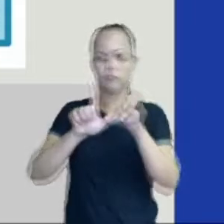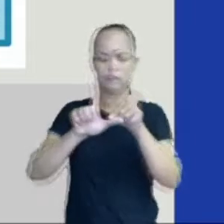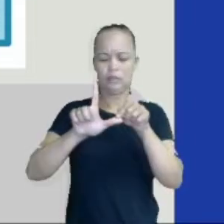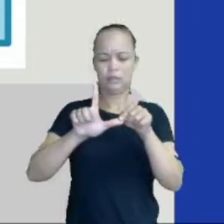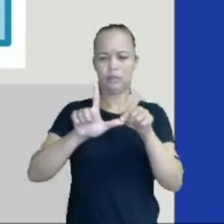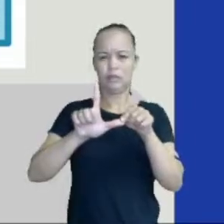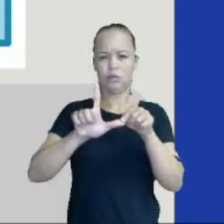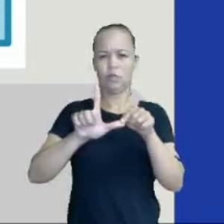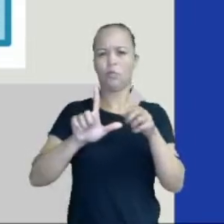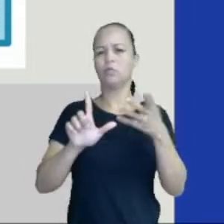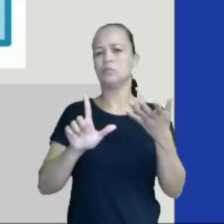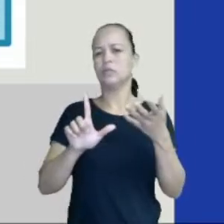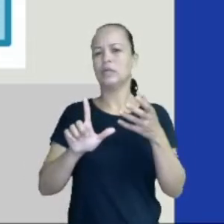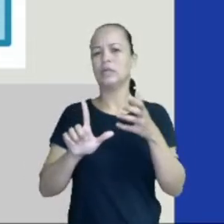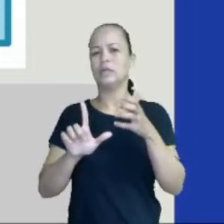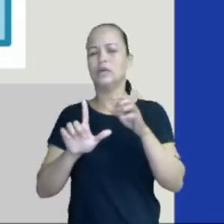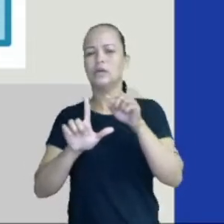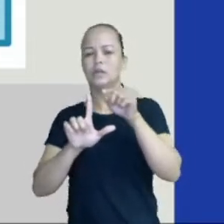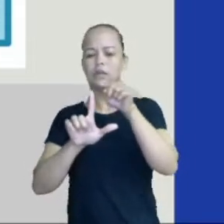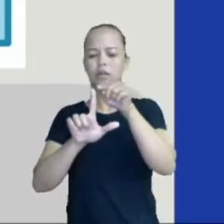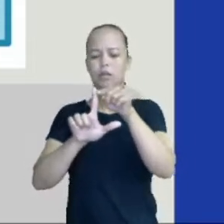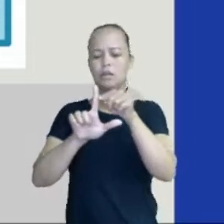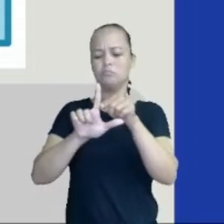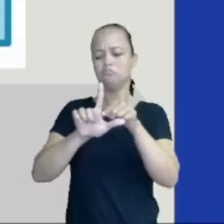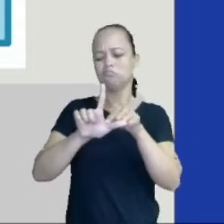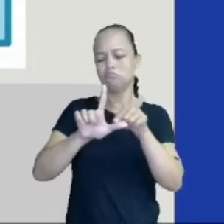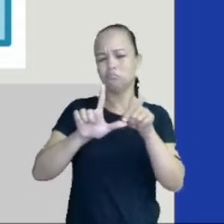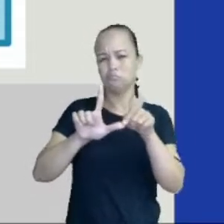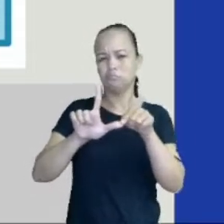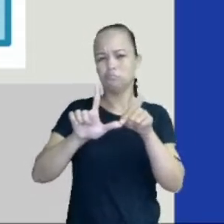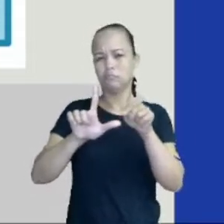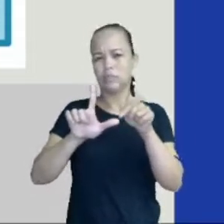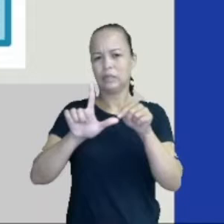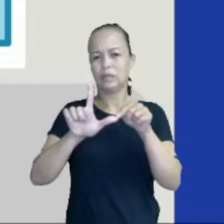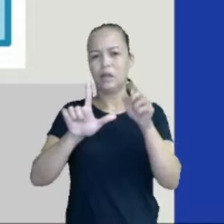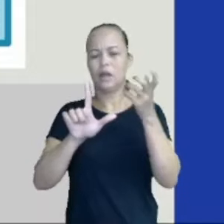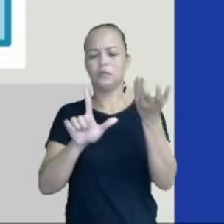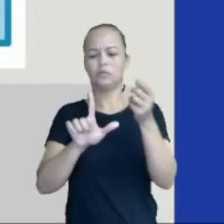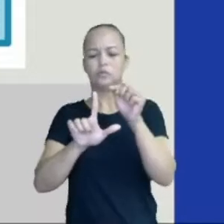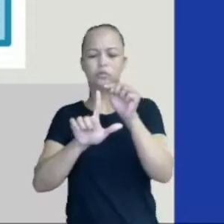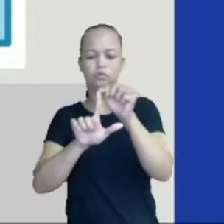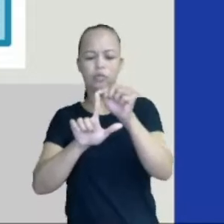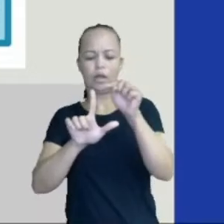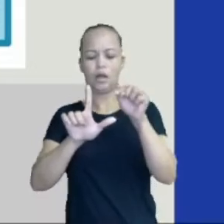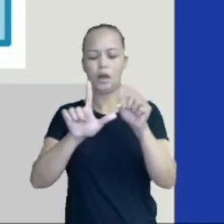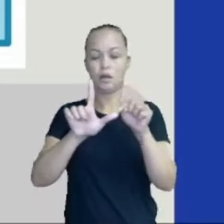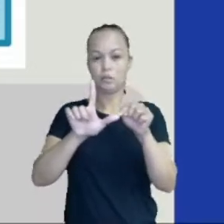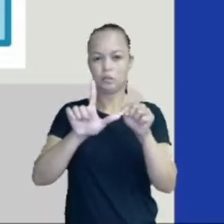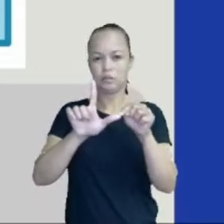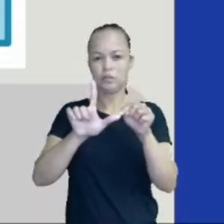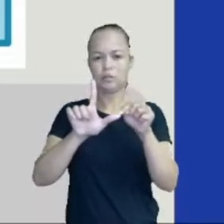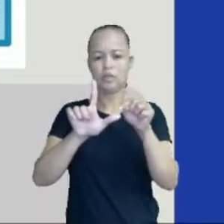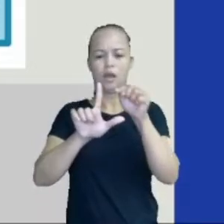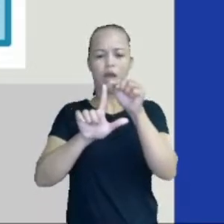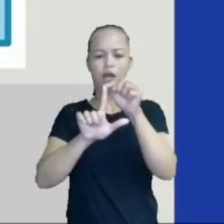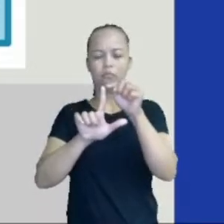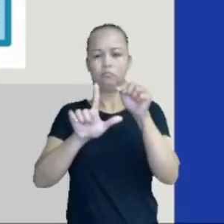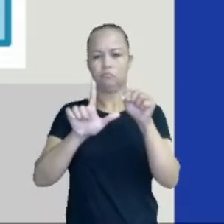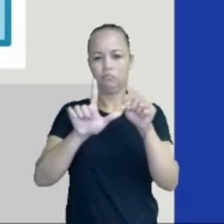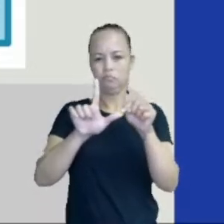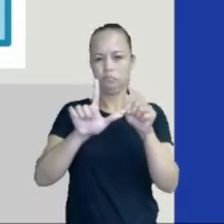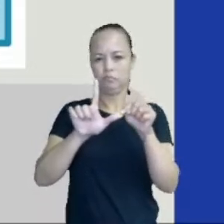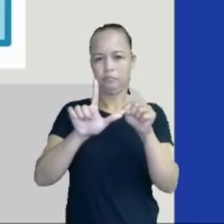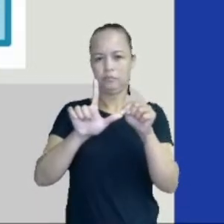aqui, onde há a intersecção, mais precisamente, dessas duas semirretas, é esse ponto aqui que eu quero trabalhar,